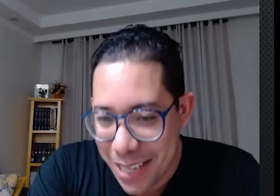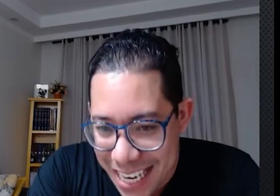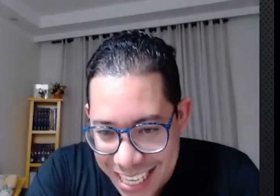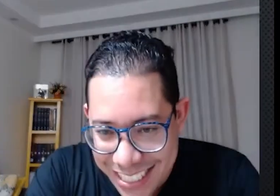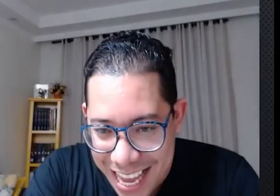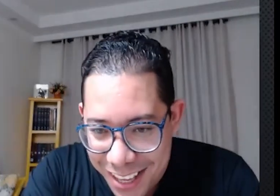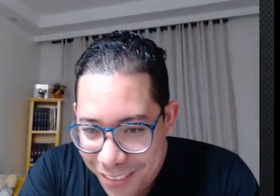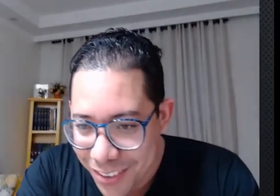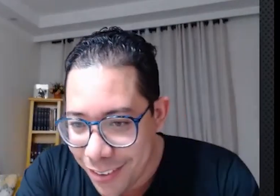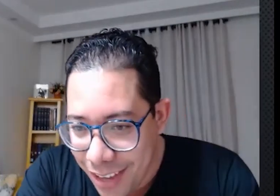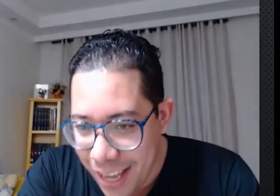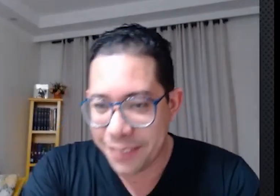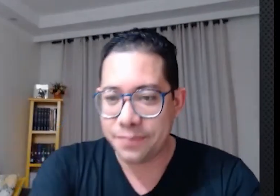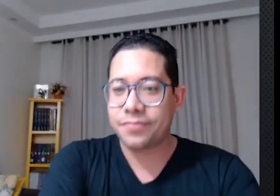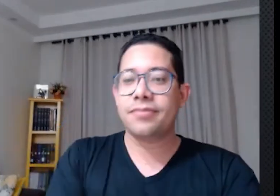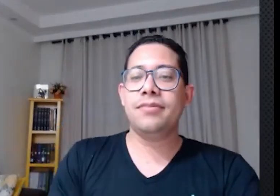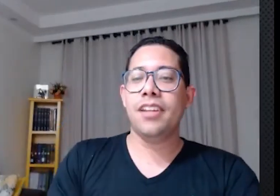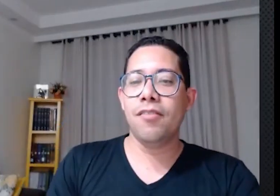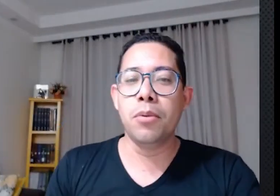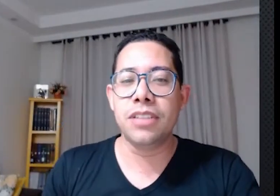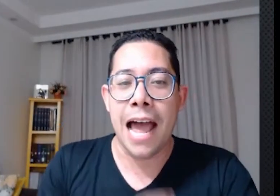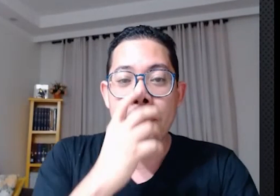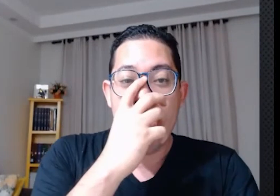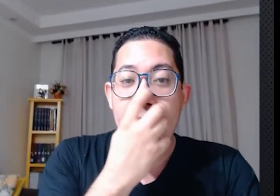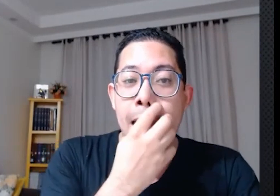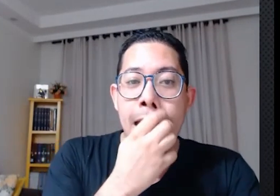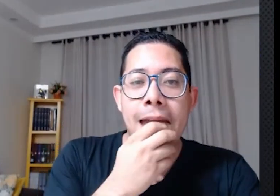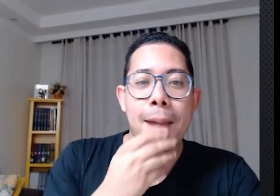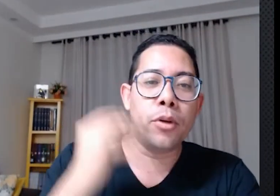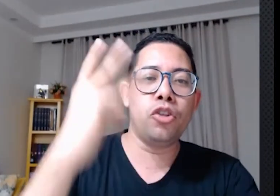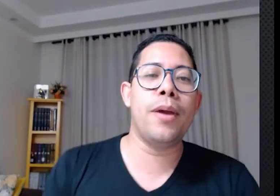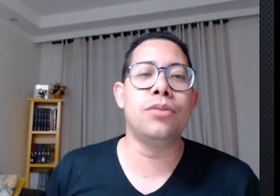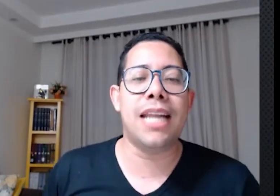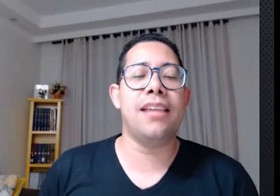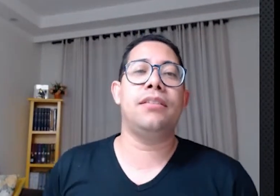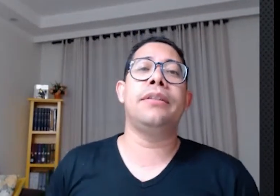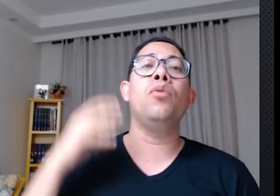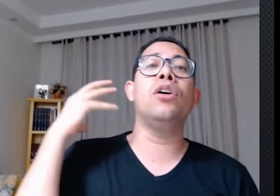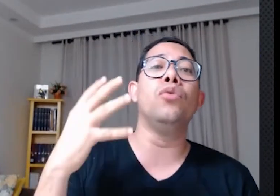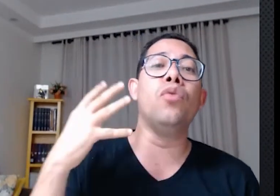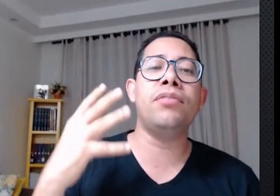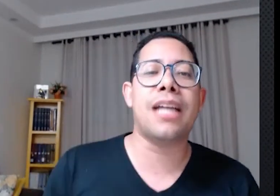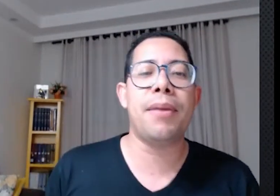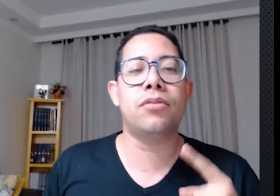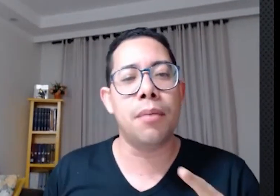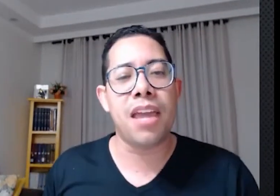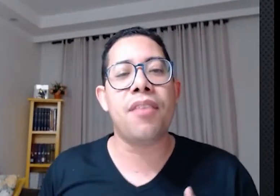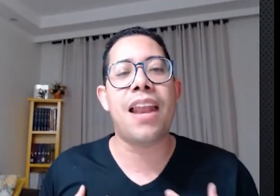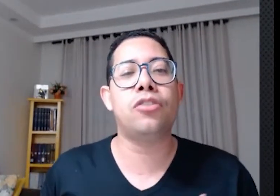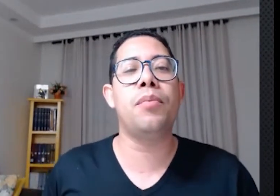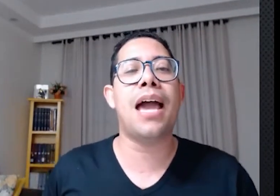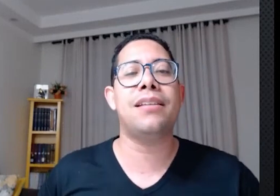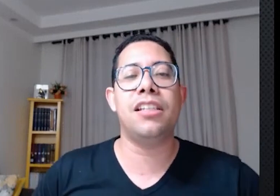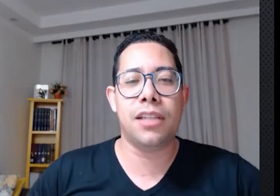Dica, beleza? Muito bem. Vamos lá. Ponto de número 3. Então, no Novo Testamento também